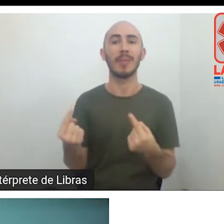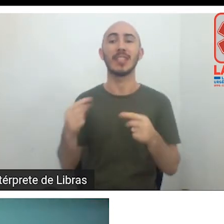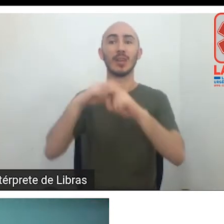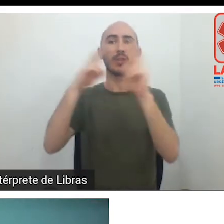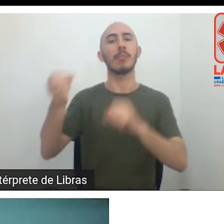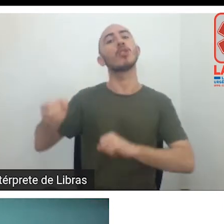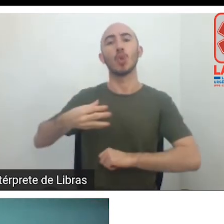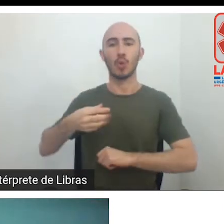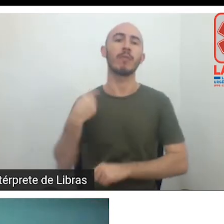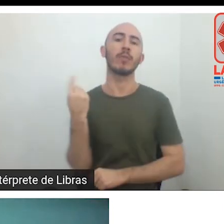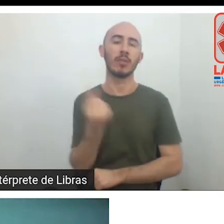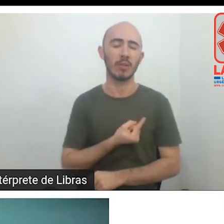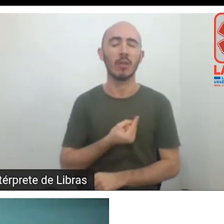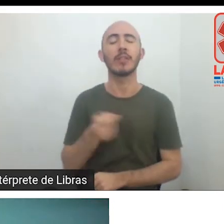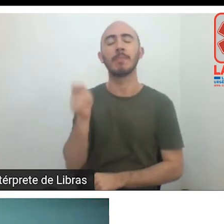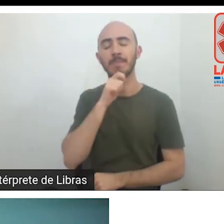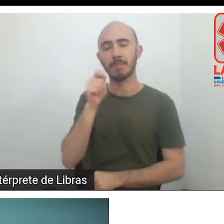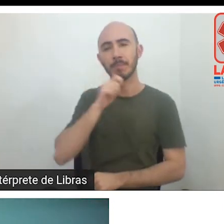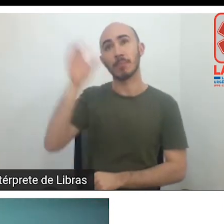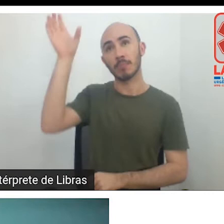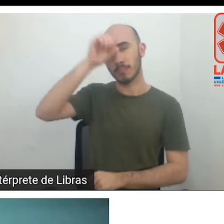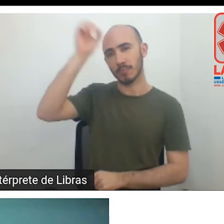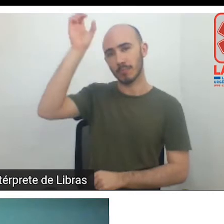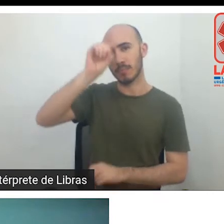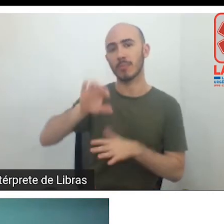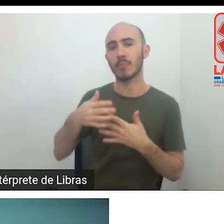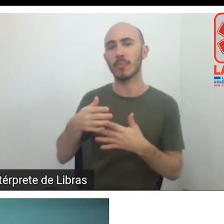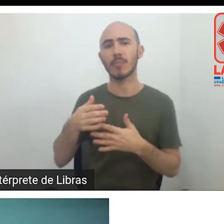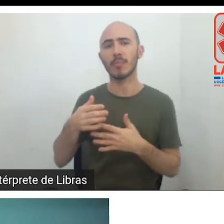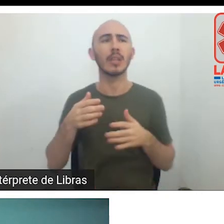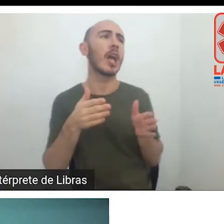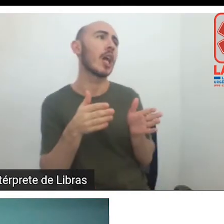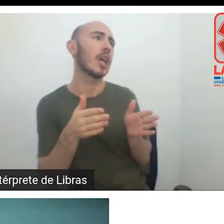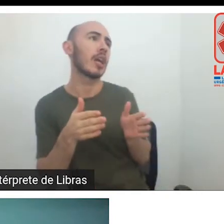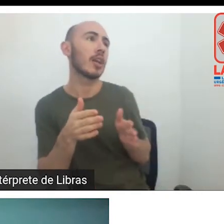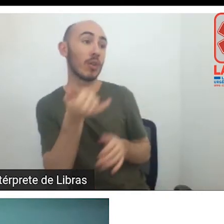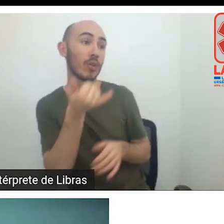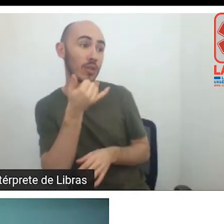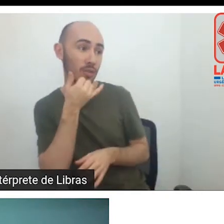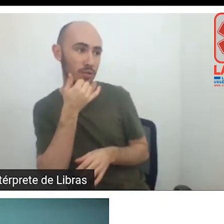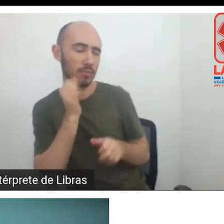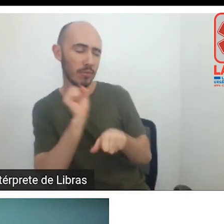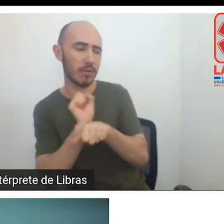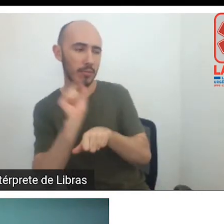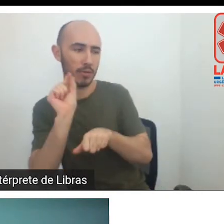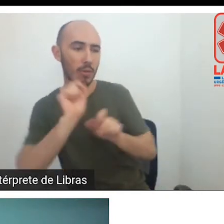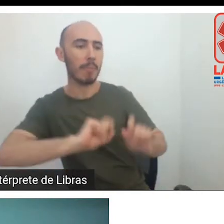está aprendendo. Desculpe, boa noite. Em instantes a gente vai reproduzir o seu slide. Só um minuto.